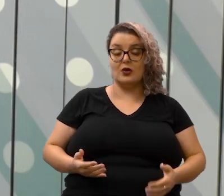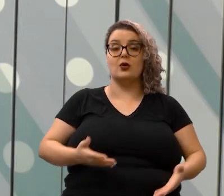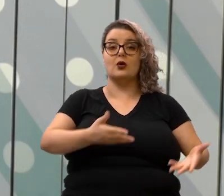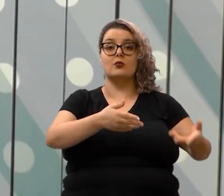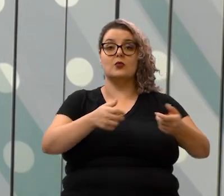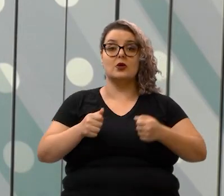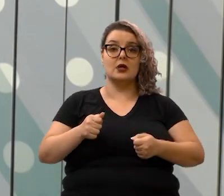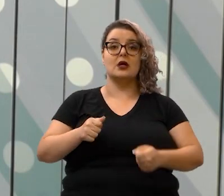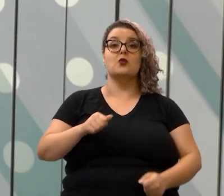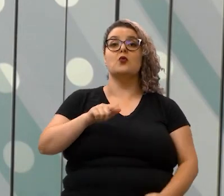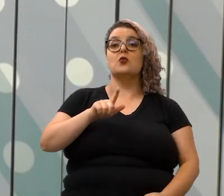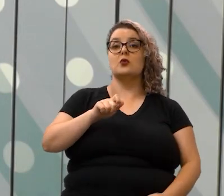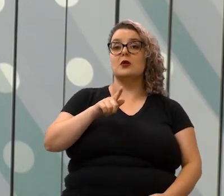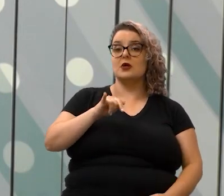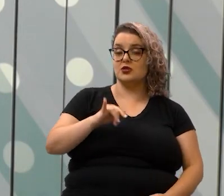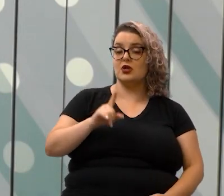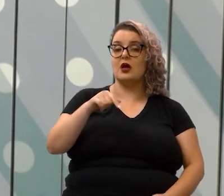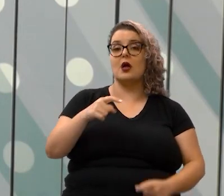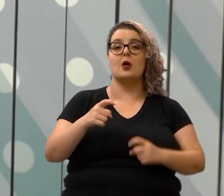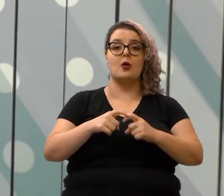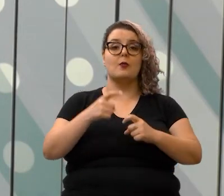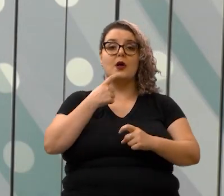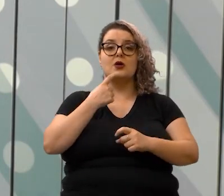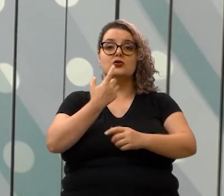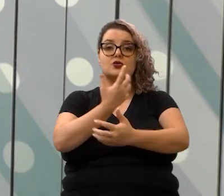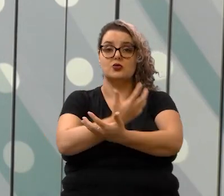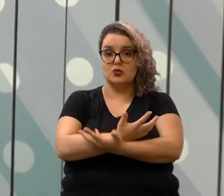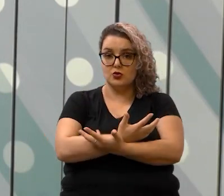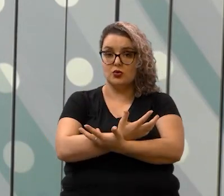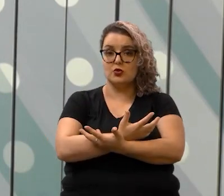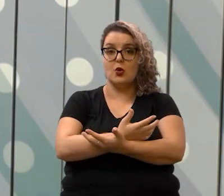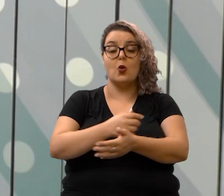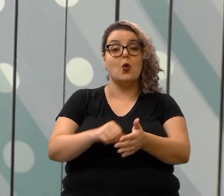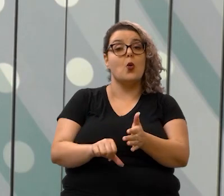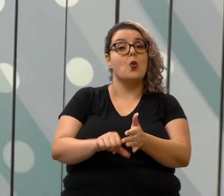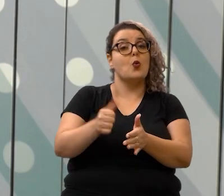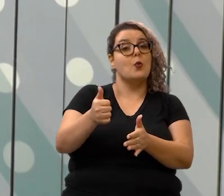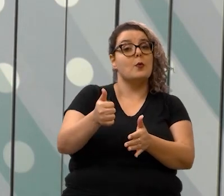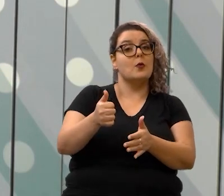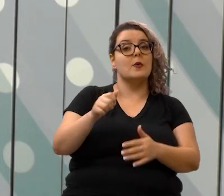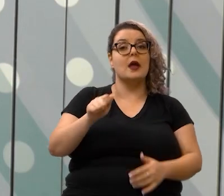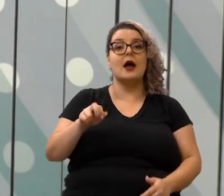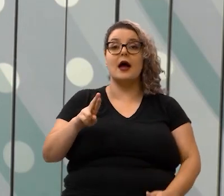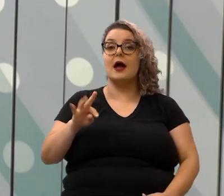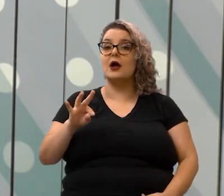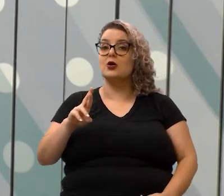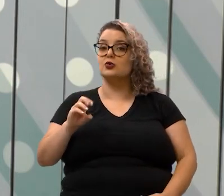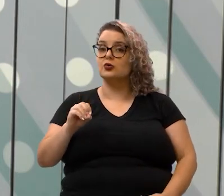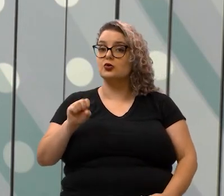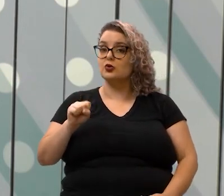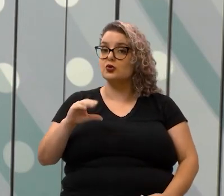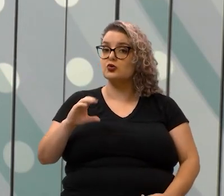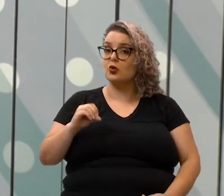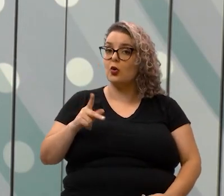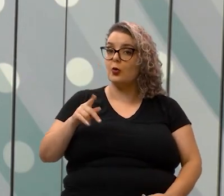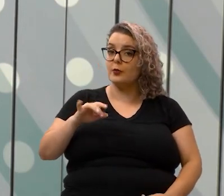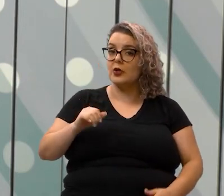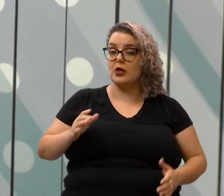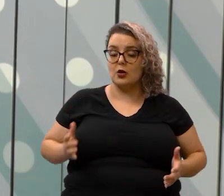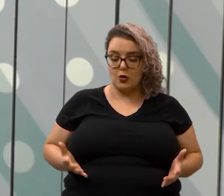o Lafayette Lage. Ele é médico ortopedista, pioneiro em artroscopia do quadril